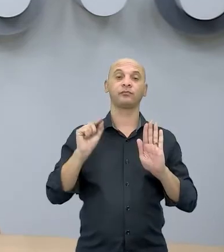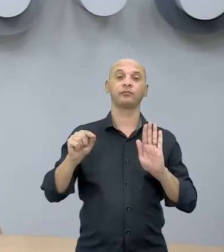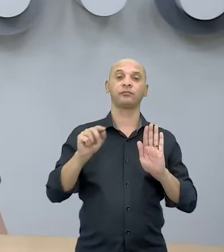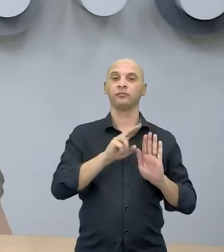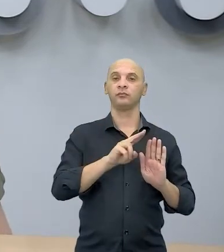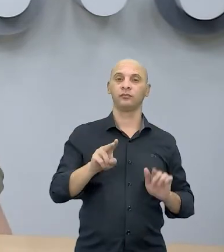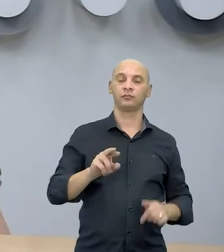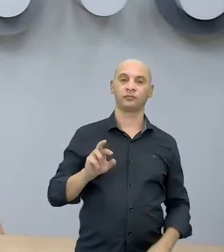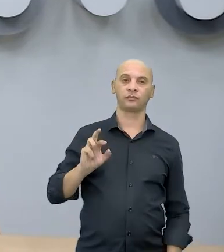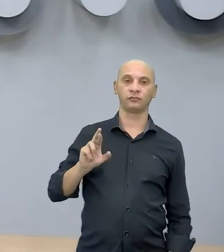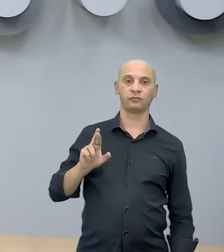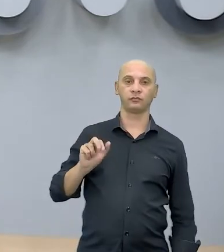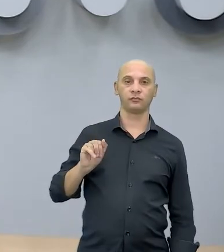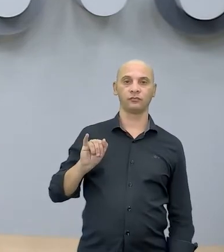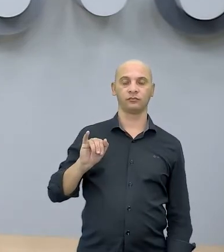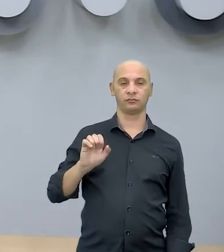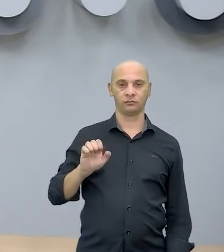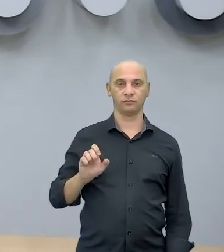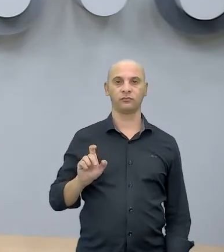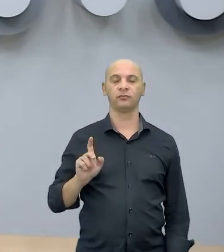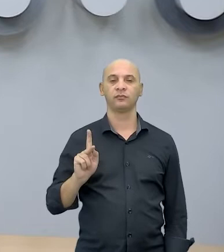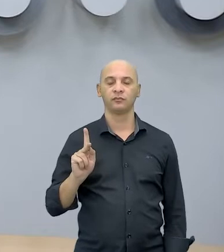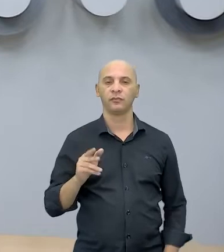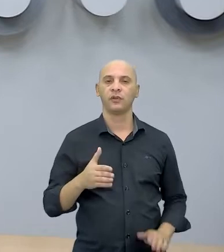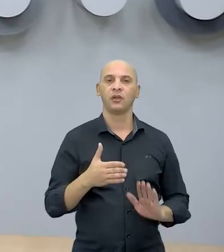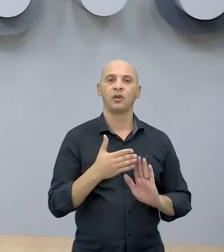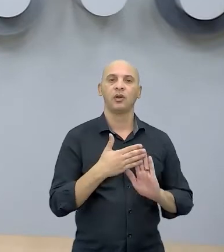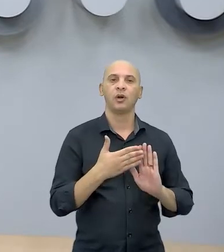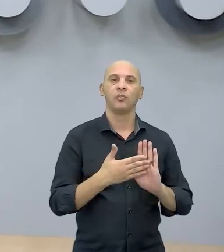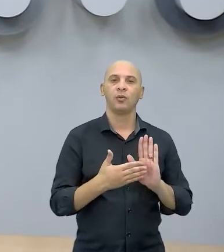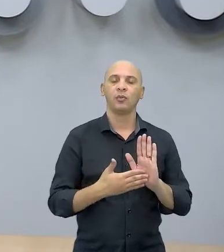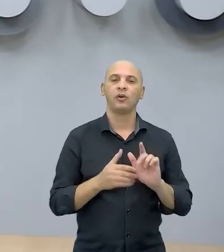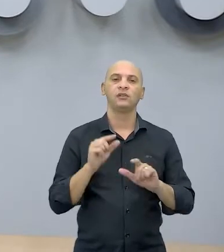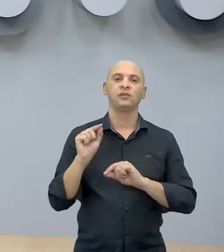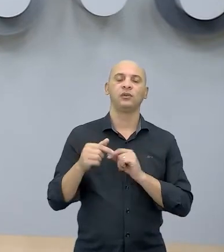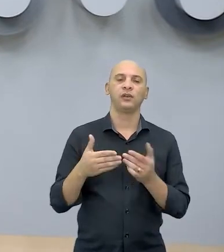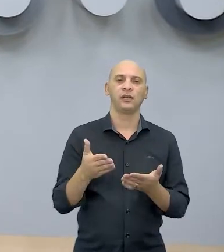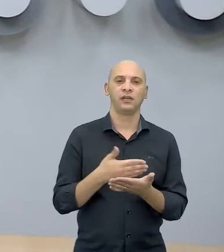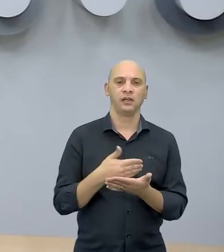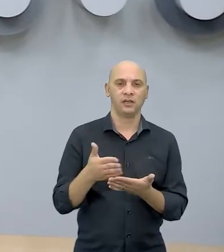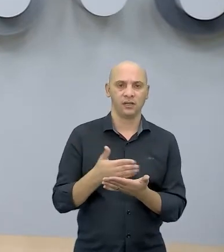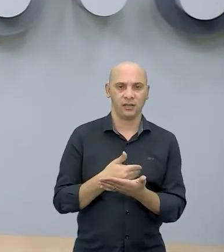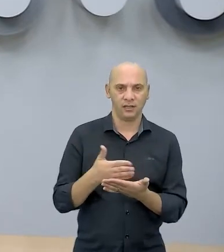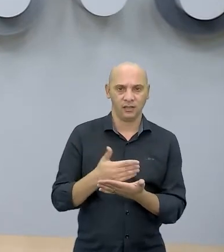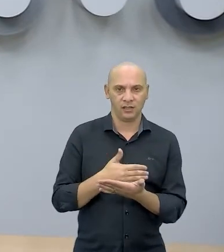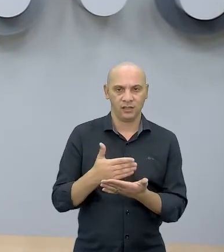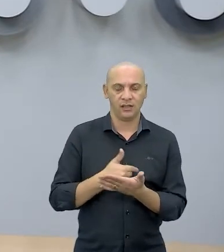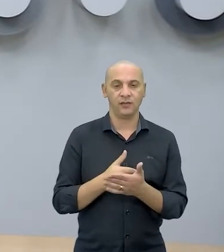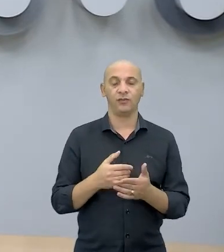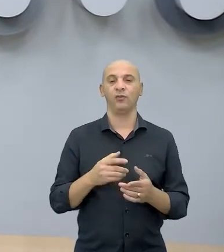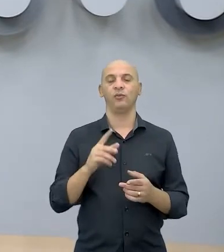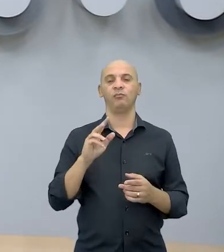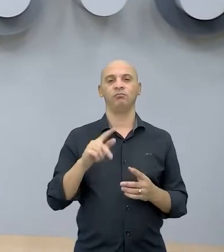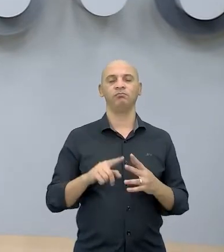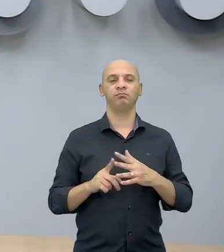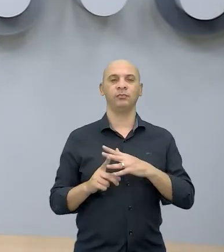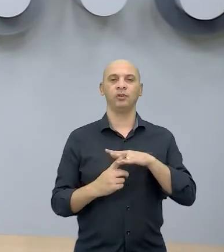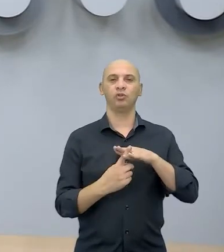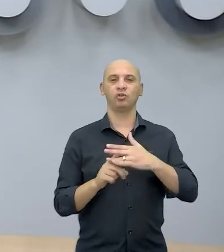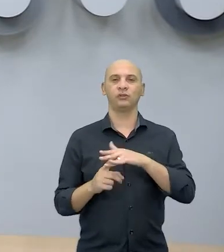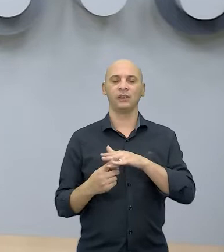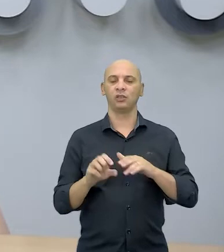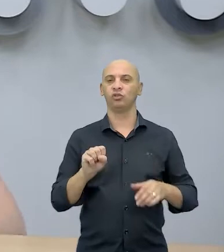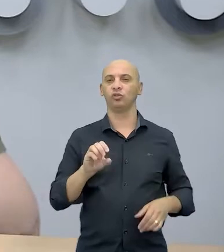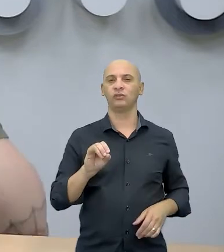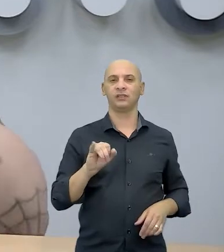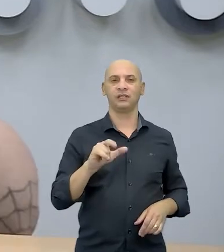do Hayek, né, que propôs lá no seu livro Os Erros Fatais do Socialismo, a ideia de